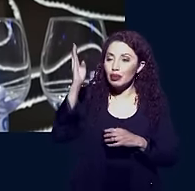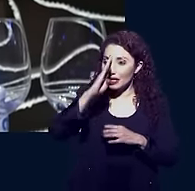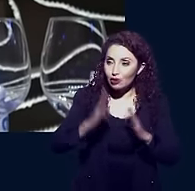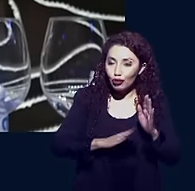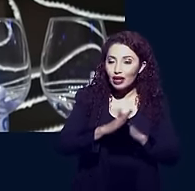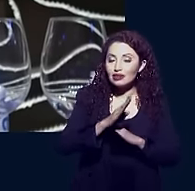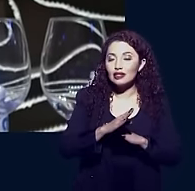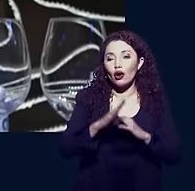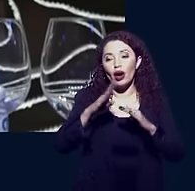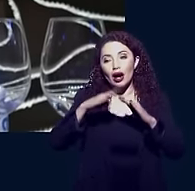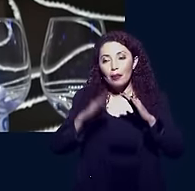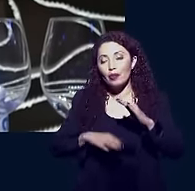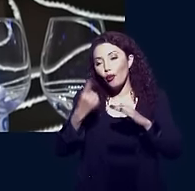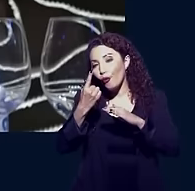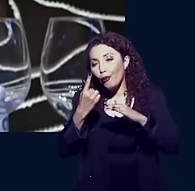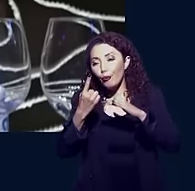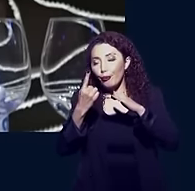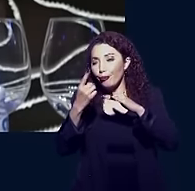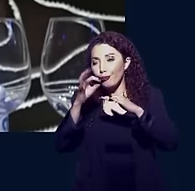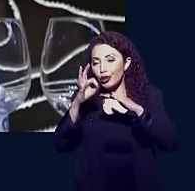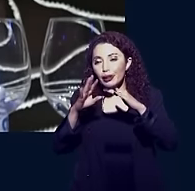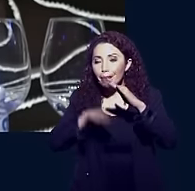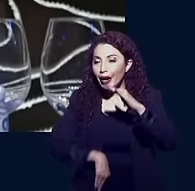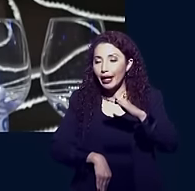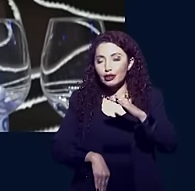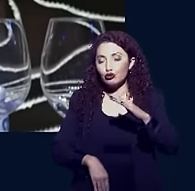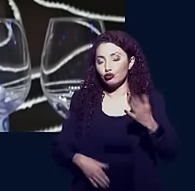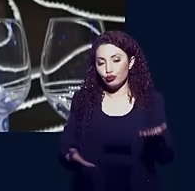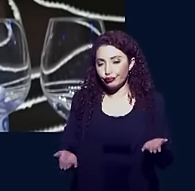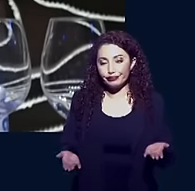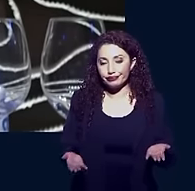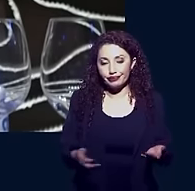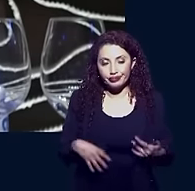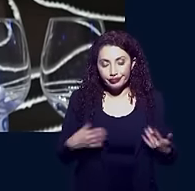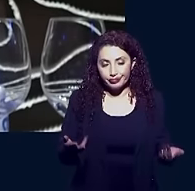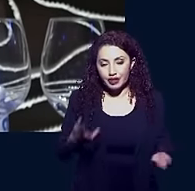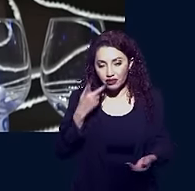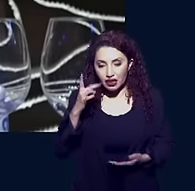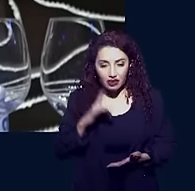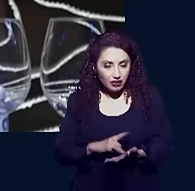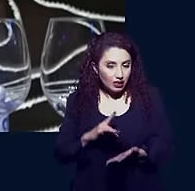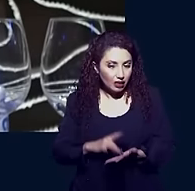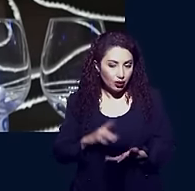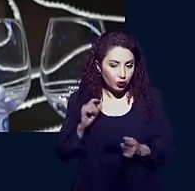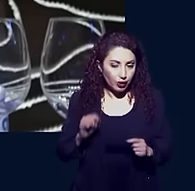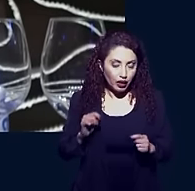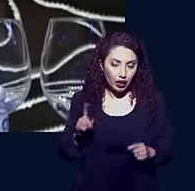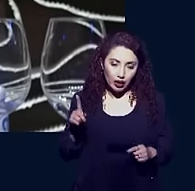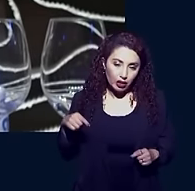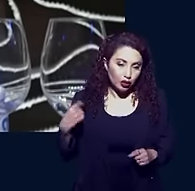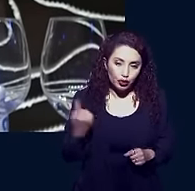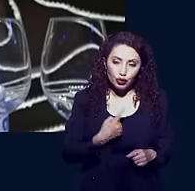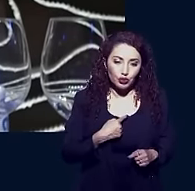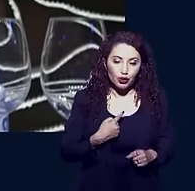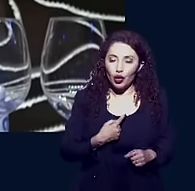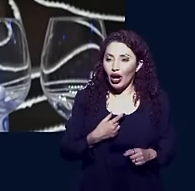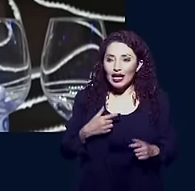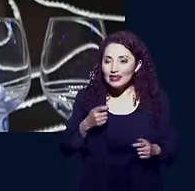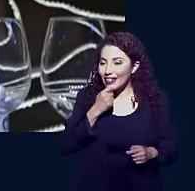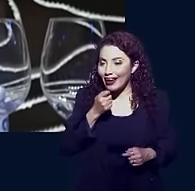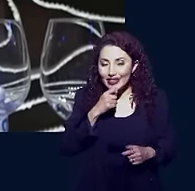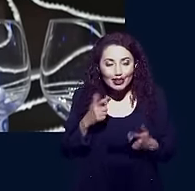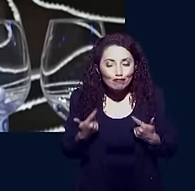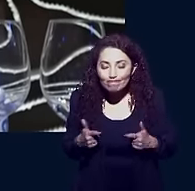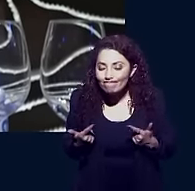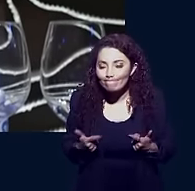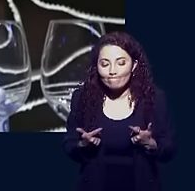eh a gente é muito a gente tem a verdade é que a gente não tá eh habilitado não tem Skill suficiente para